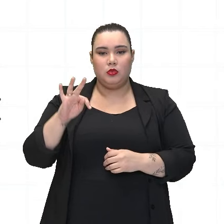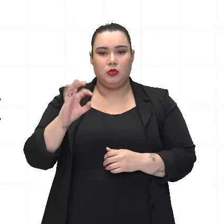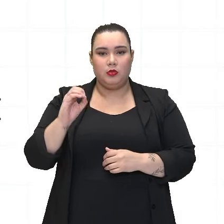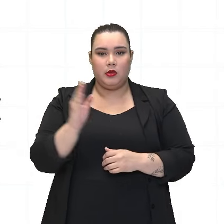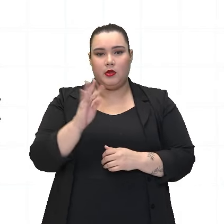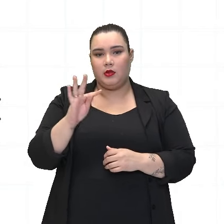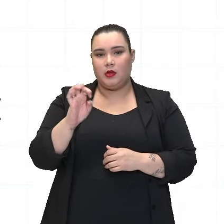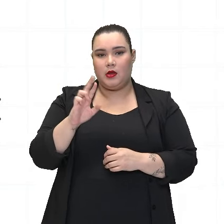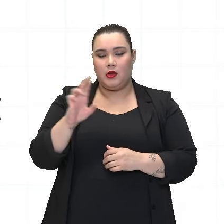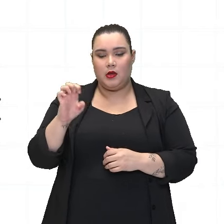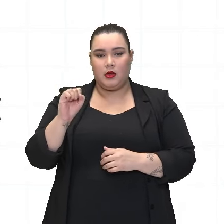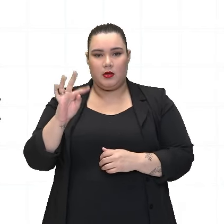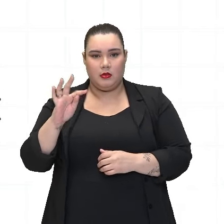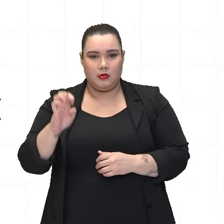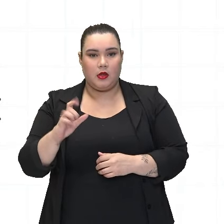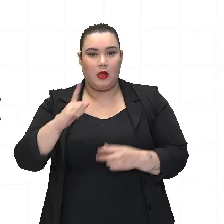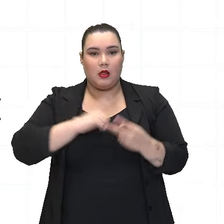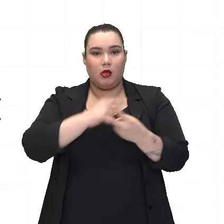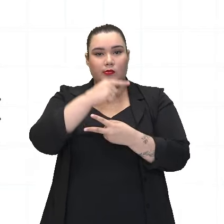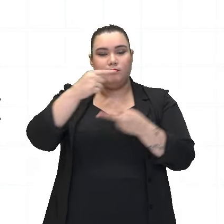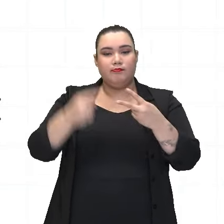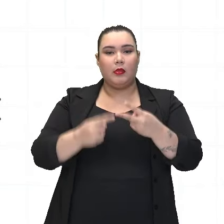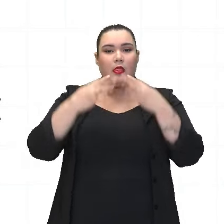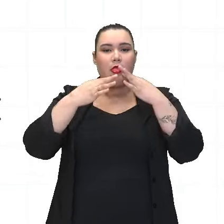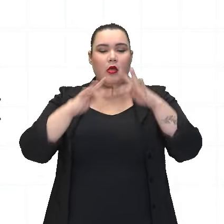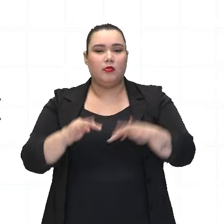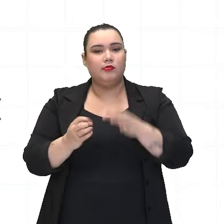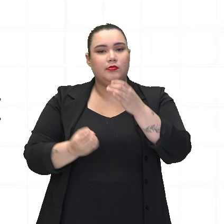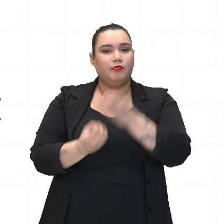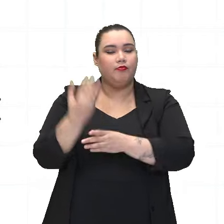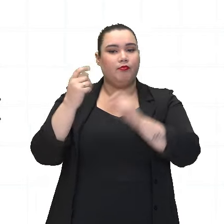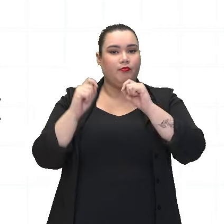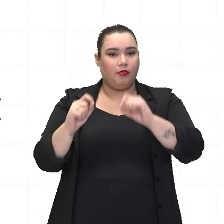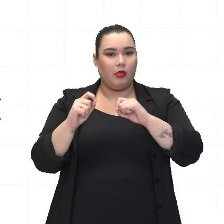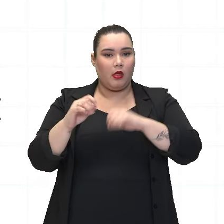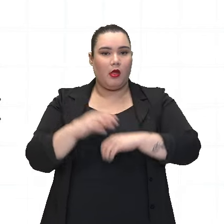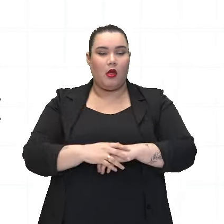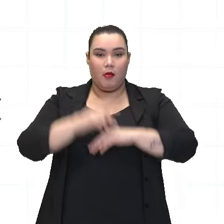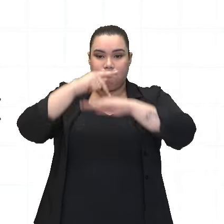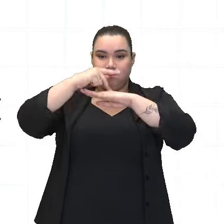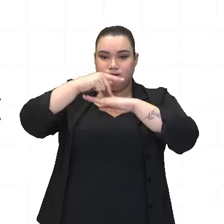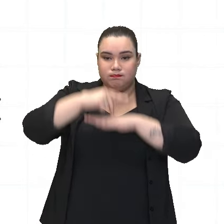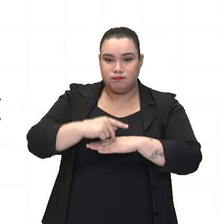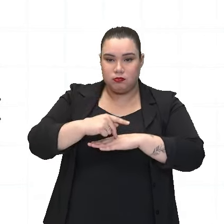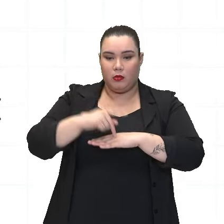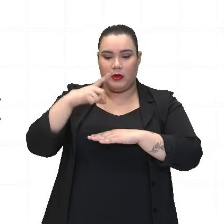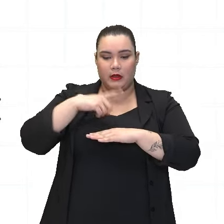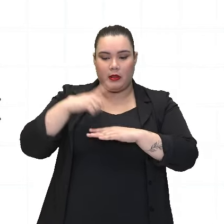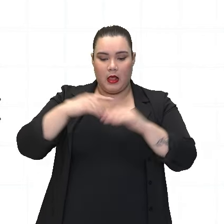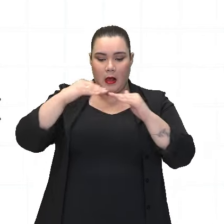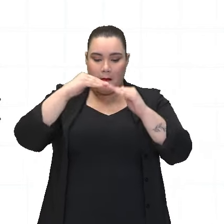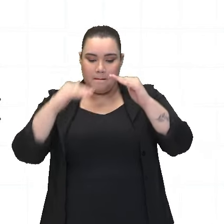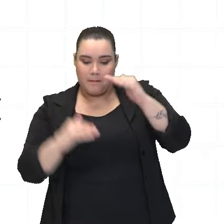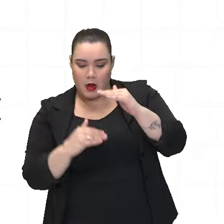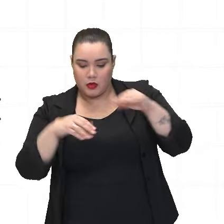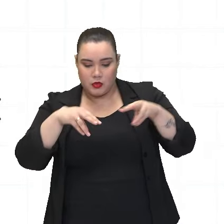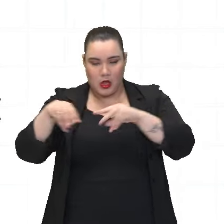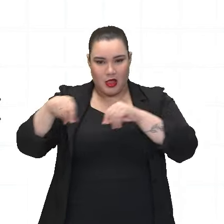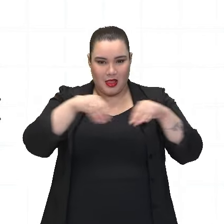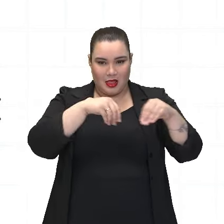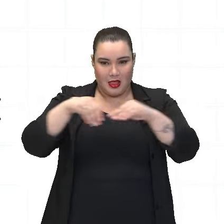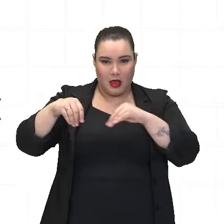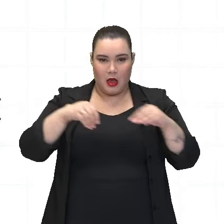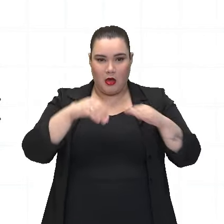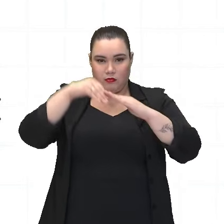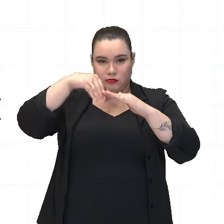pela união de dois fatores naturais: a pressão, que existe abaixo da Terra, e